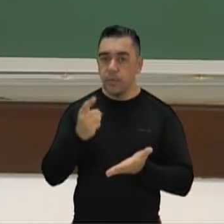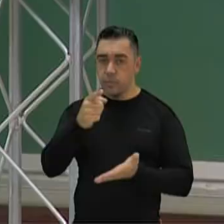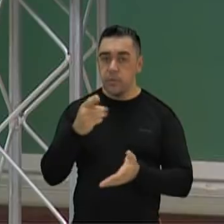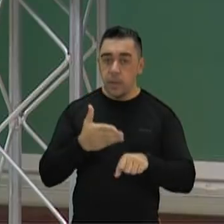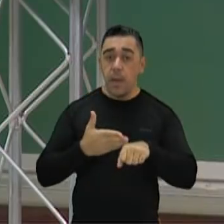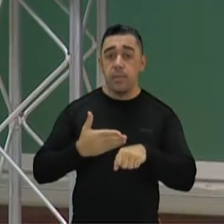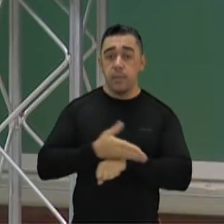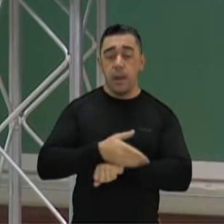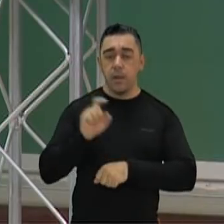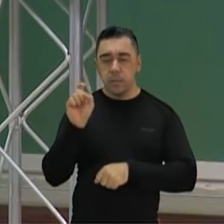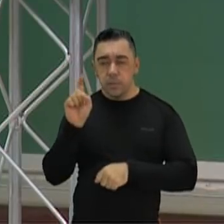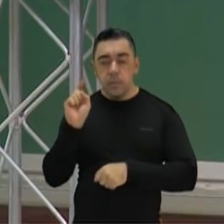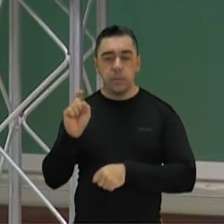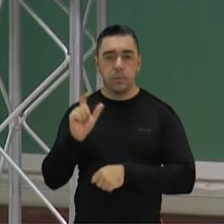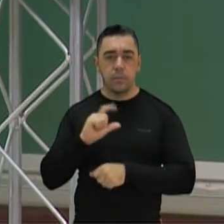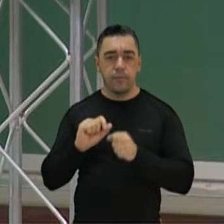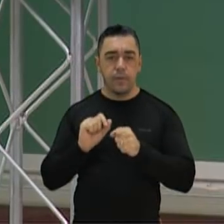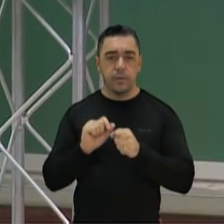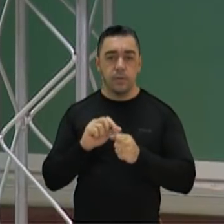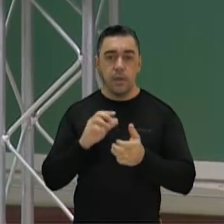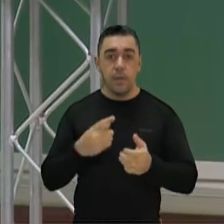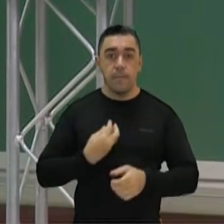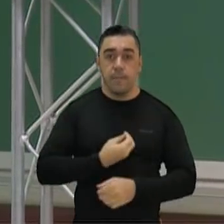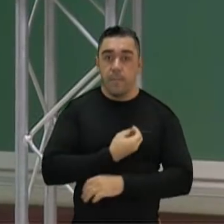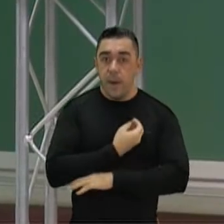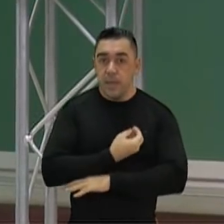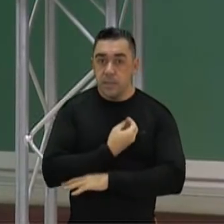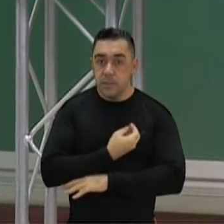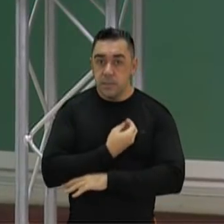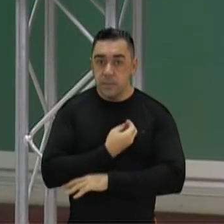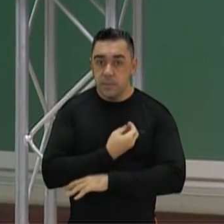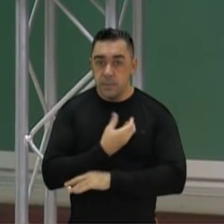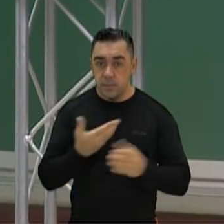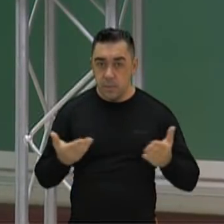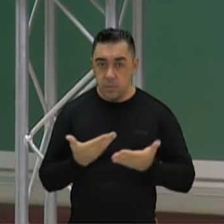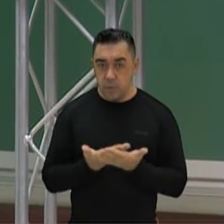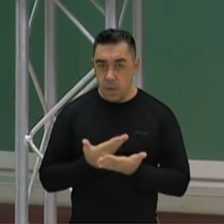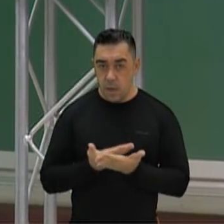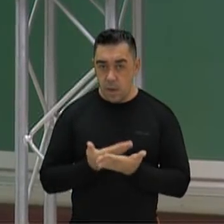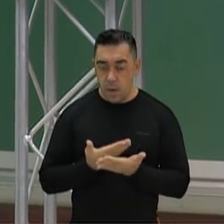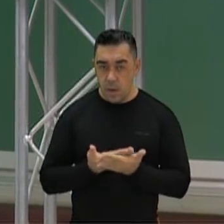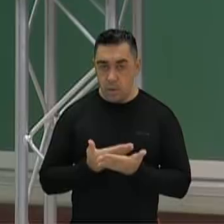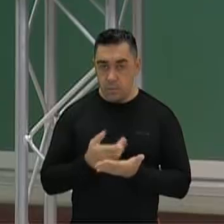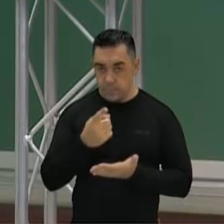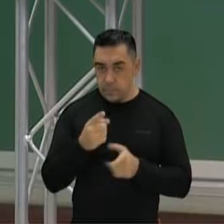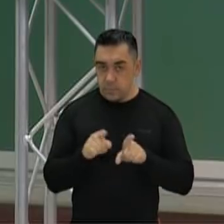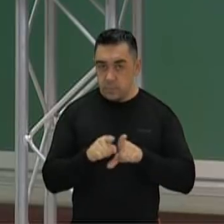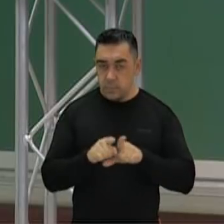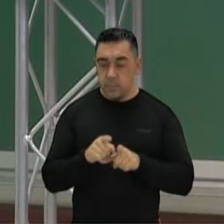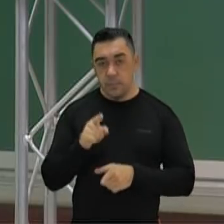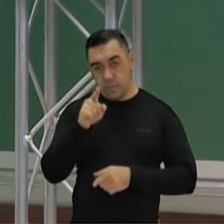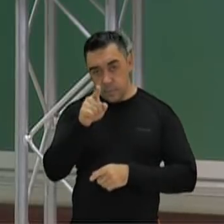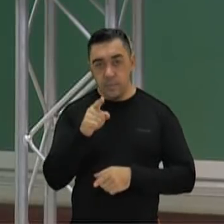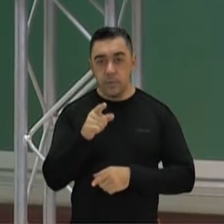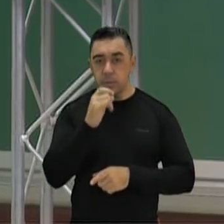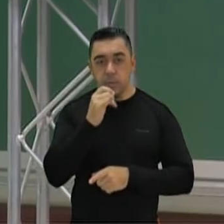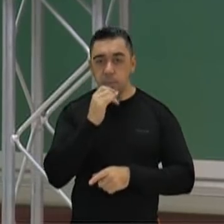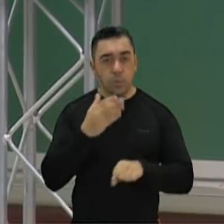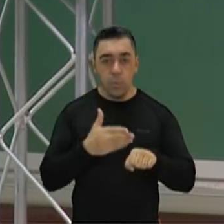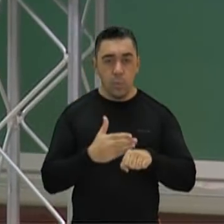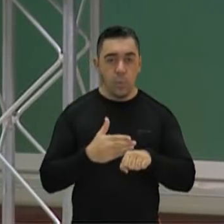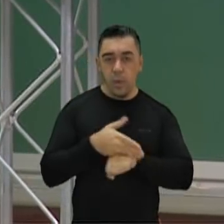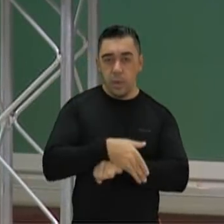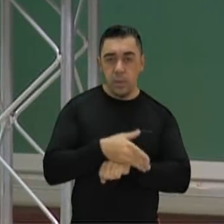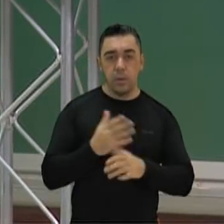lá no quadradinho para marcar a sua presença na aula. Não deixe de fazer isso também. E você que não tem acesso